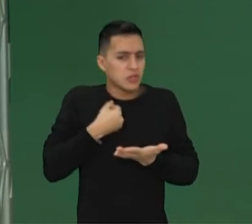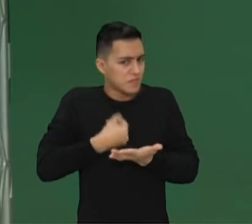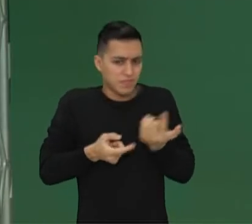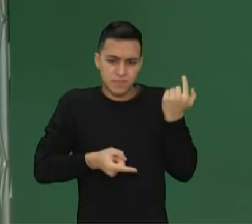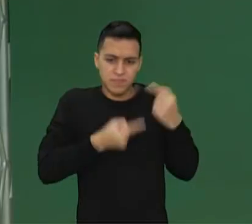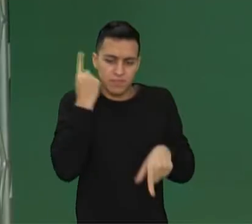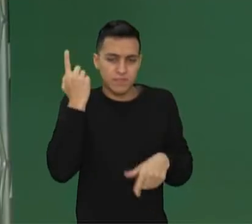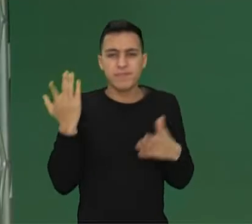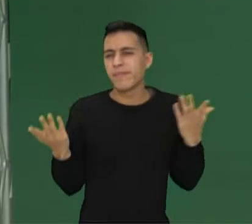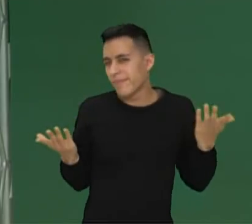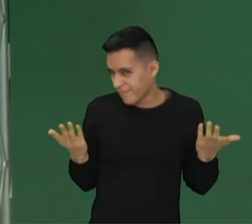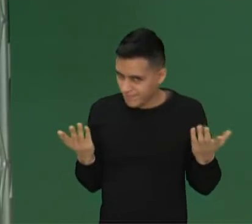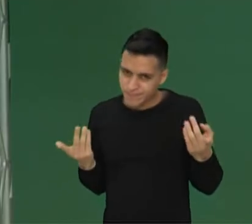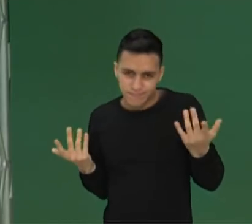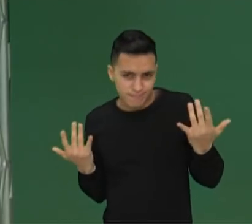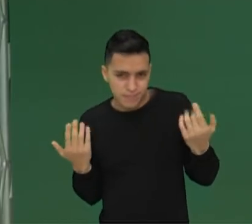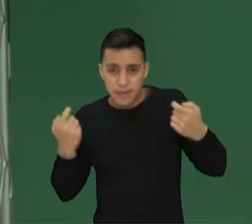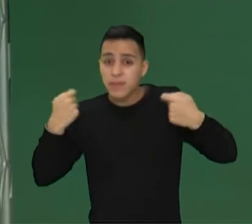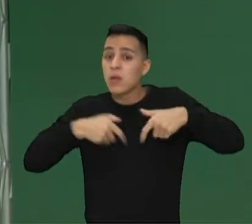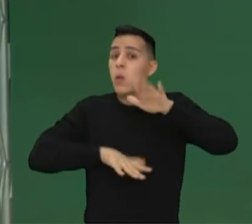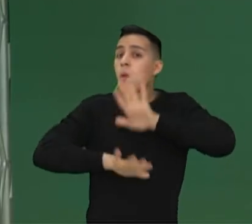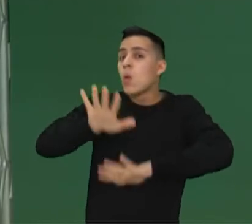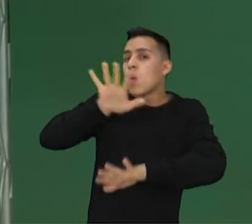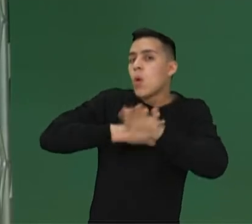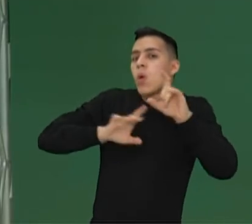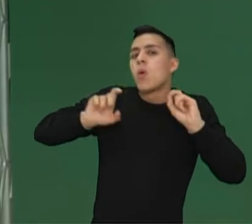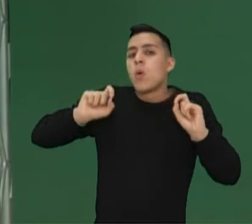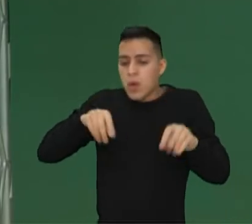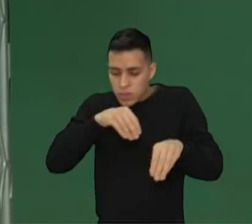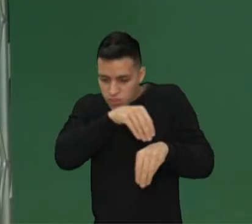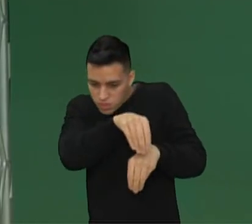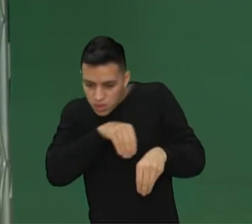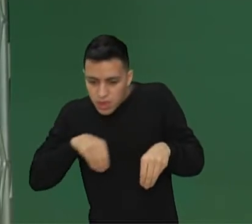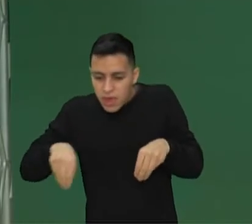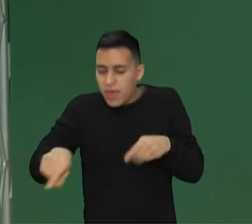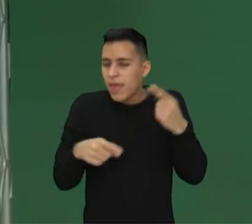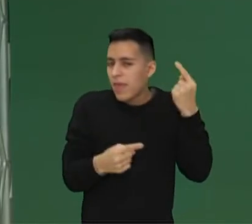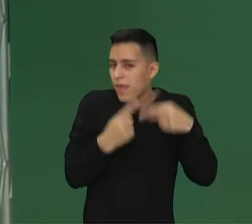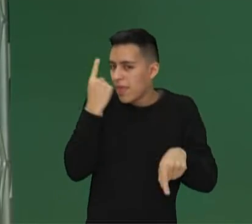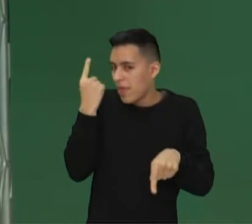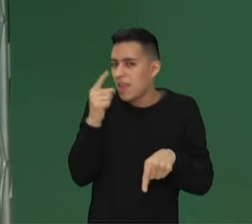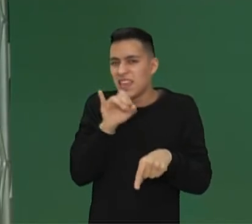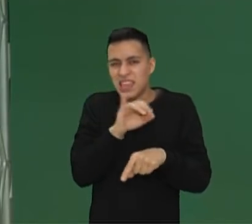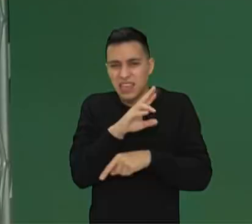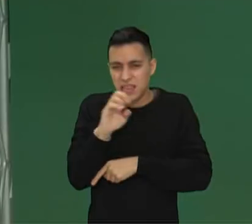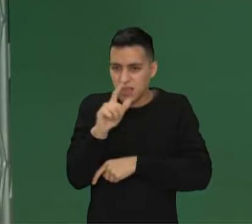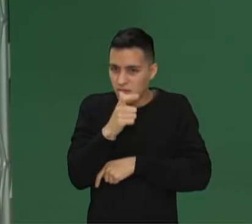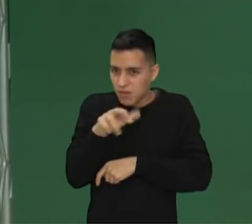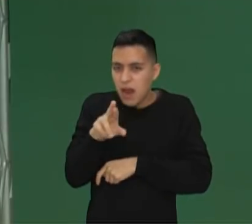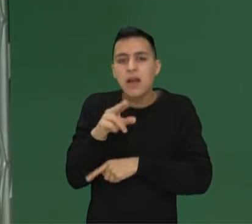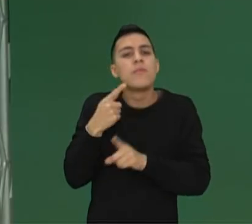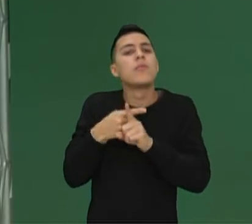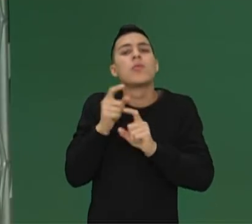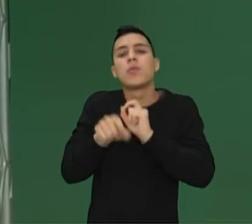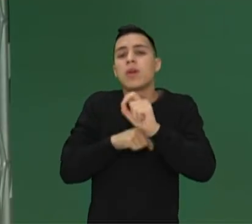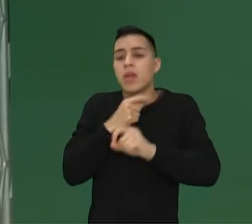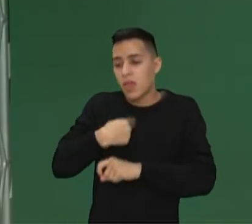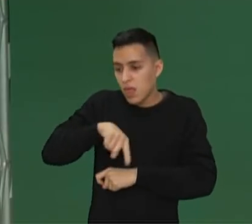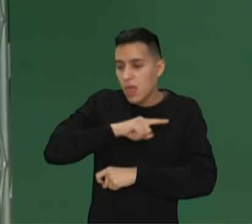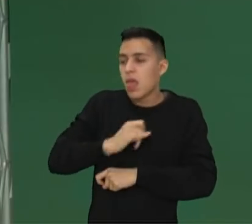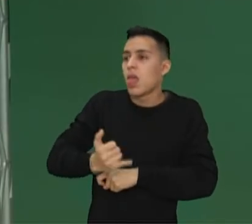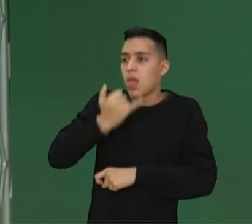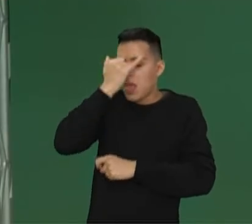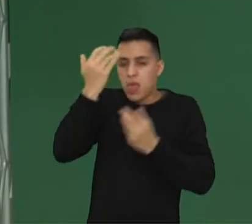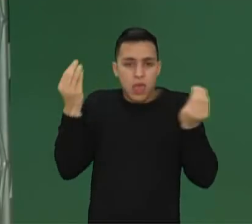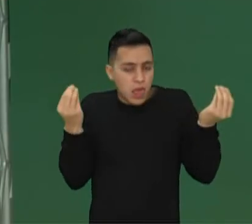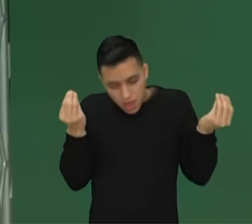Então, a gente precisa cuidar com os lances irregulares para que a gente não caia na surpresa,